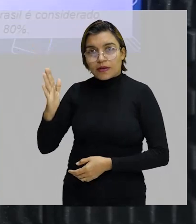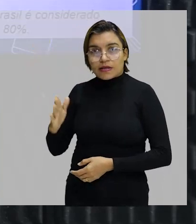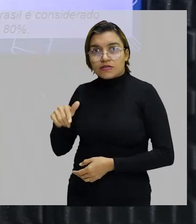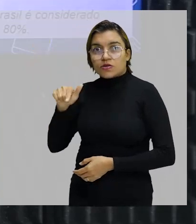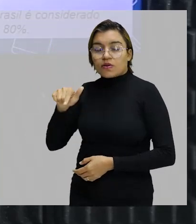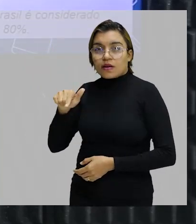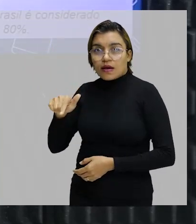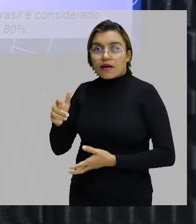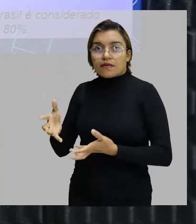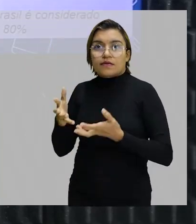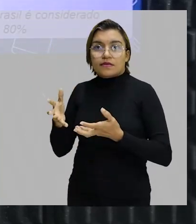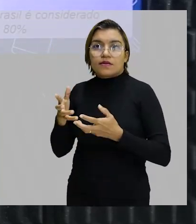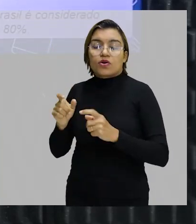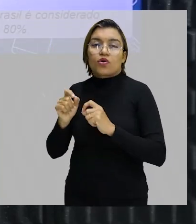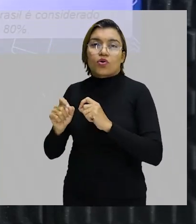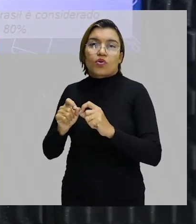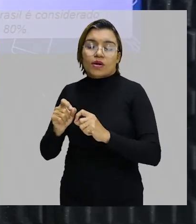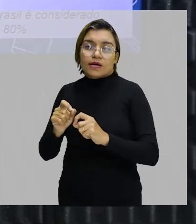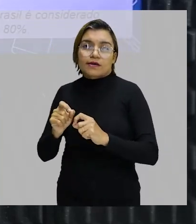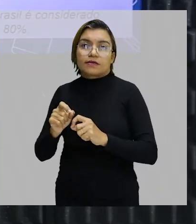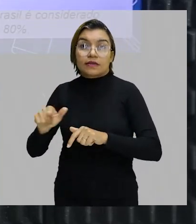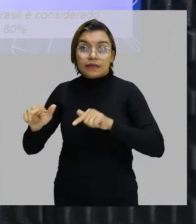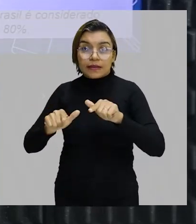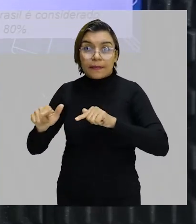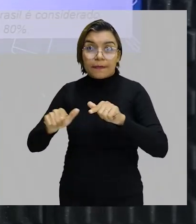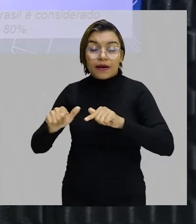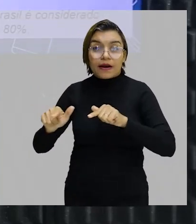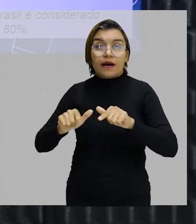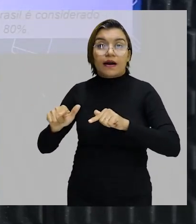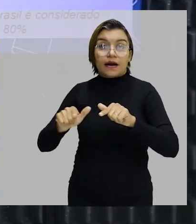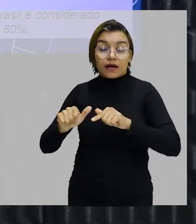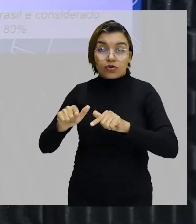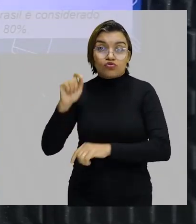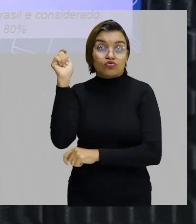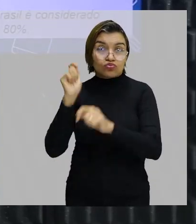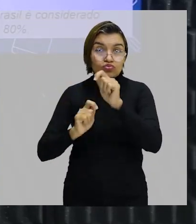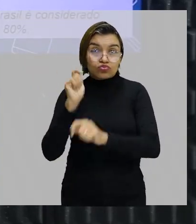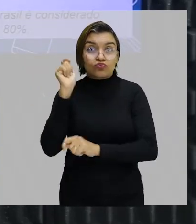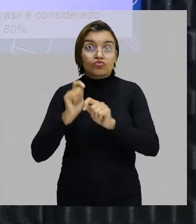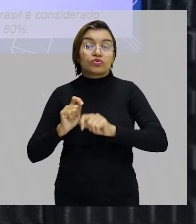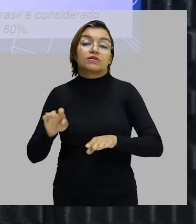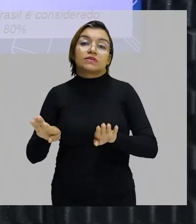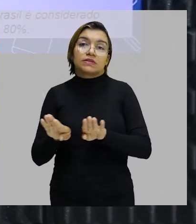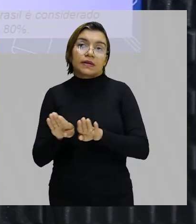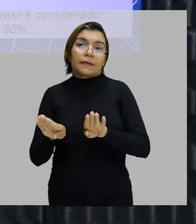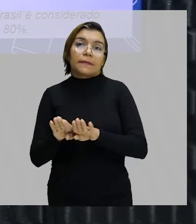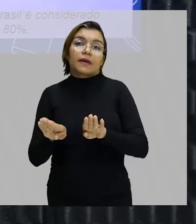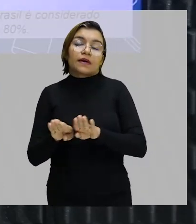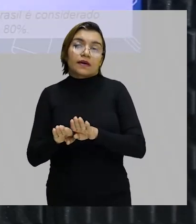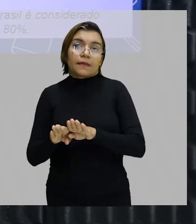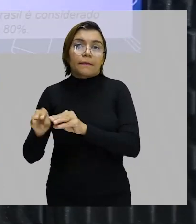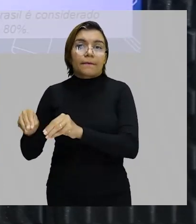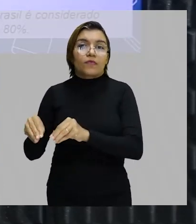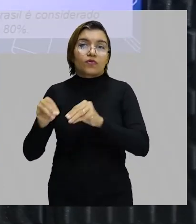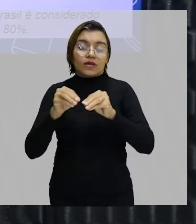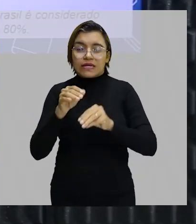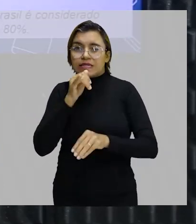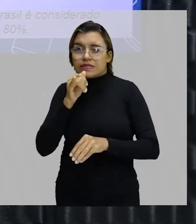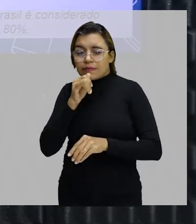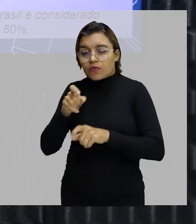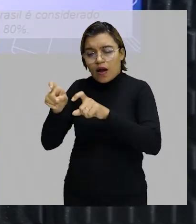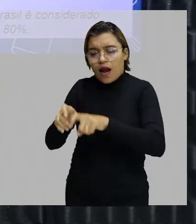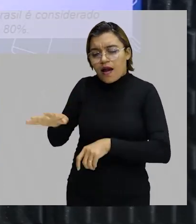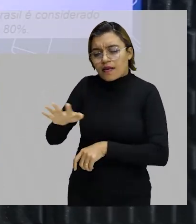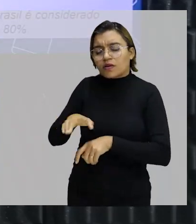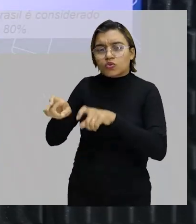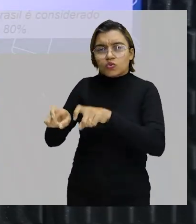buscando ocupar os postos de trabalho gerados por essas indústrias e, claro, fugir das mazelas históricos e sociais, principalmente